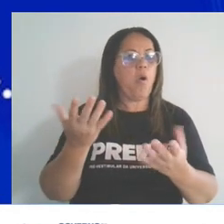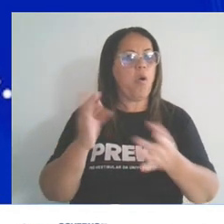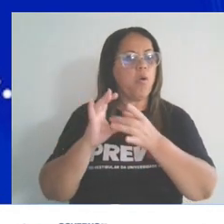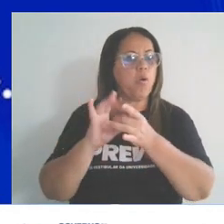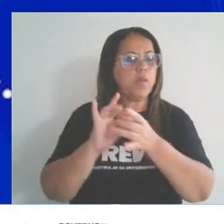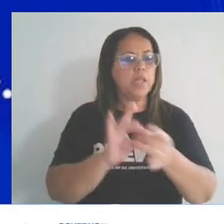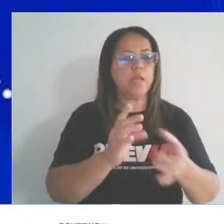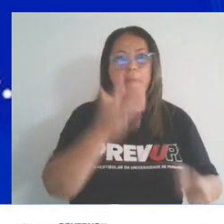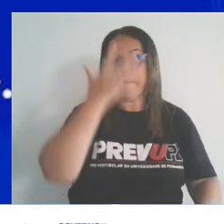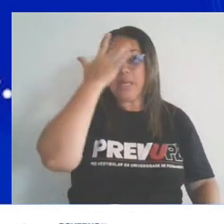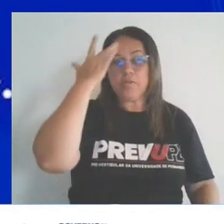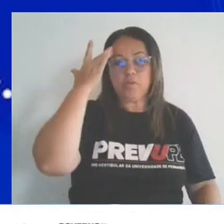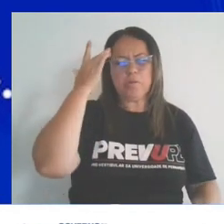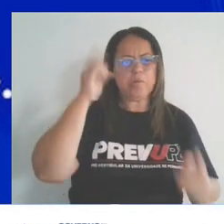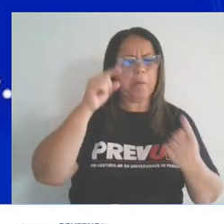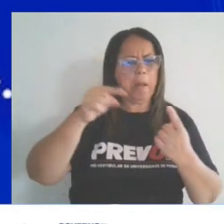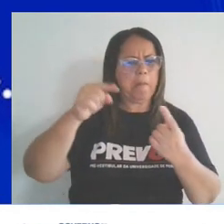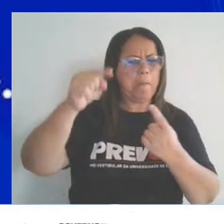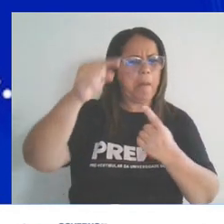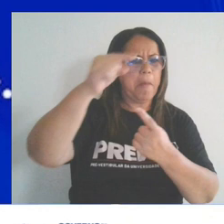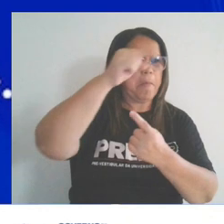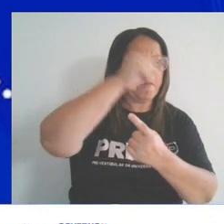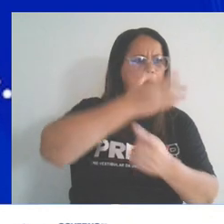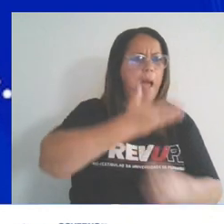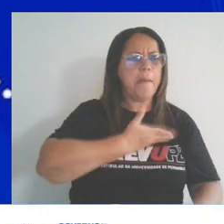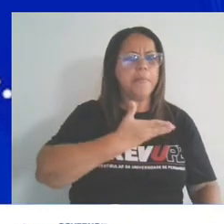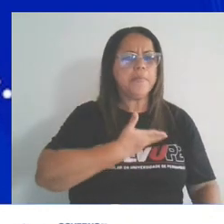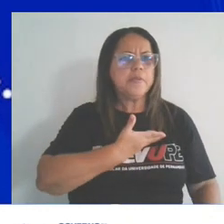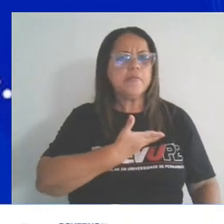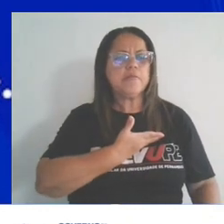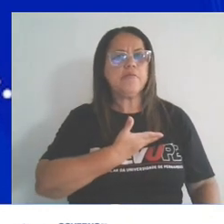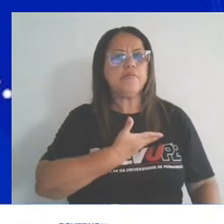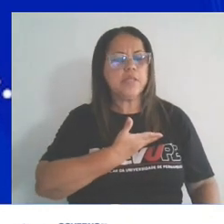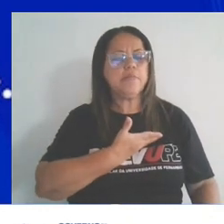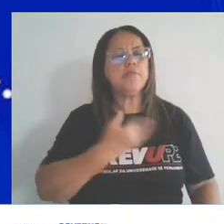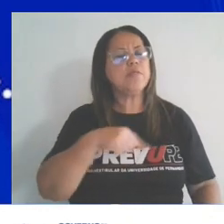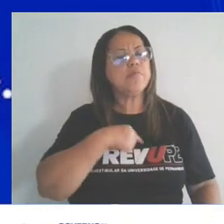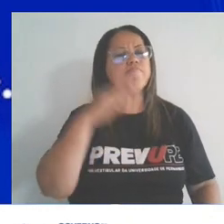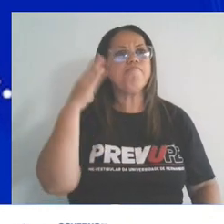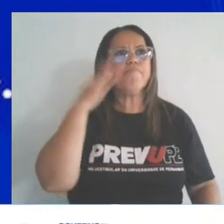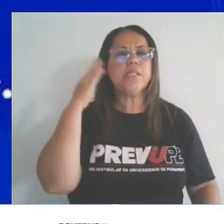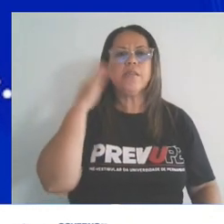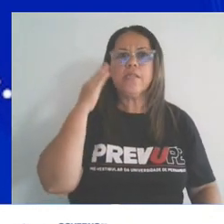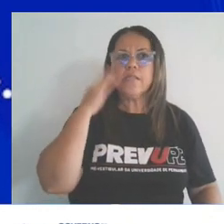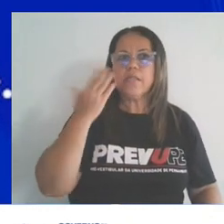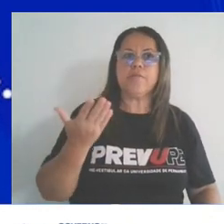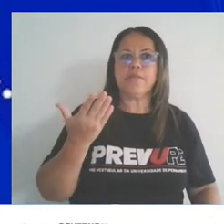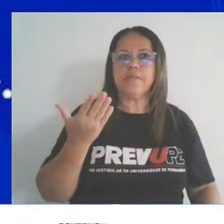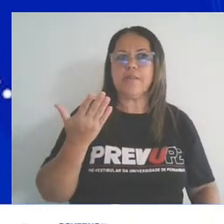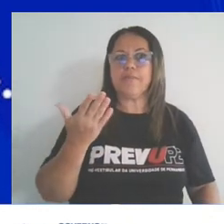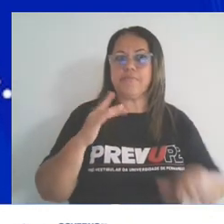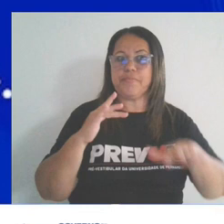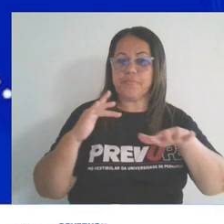que são nós nessa malha imbricada de relações sociais, a gente então vai ter as redes